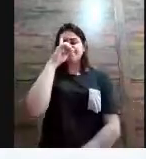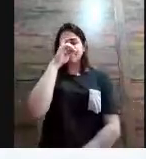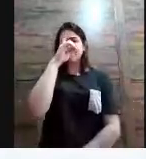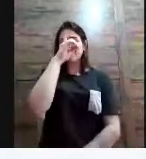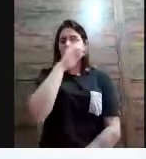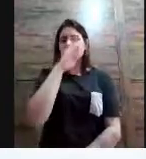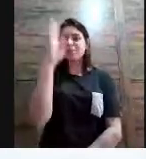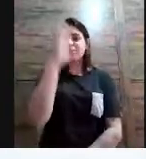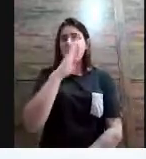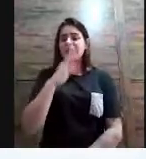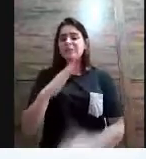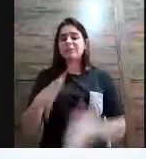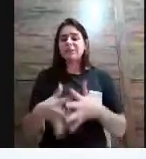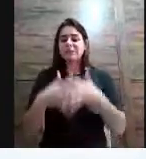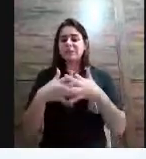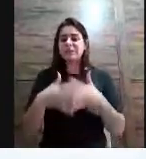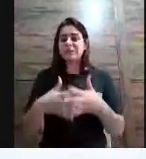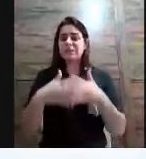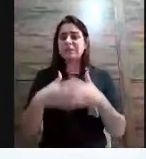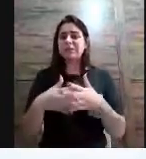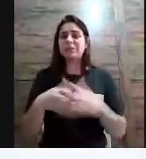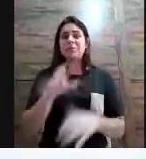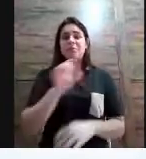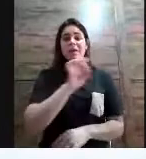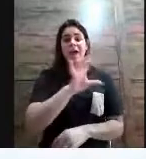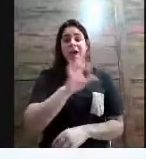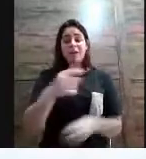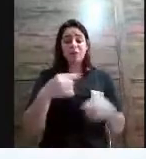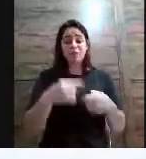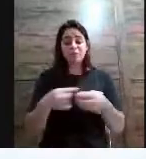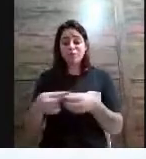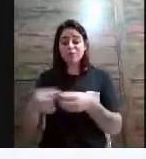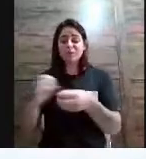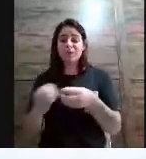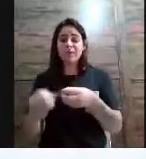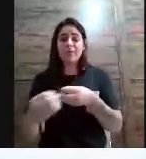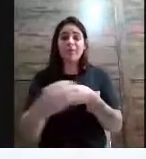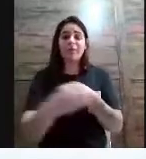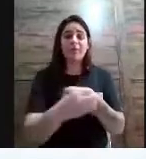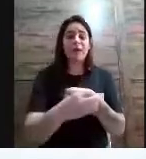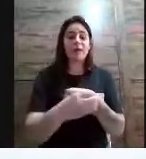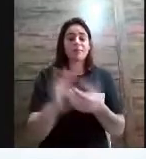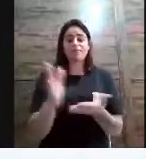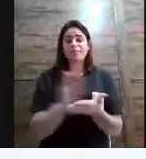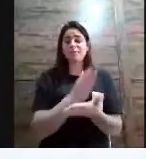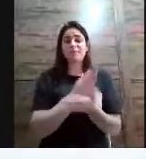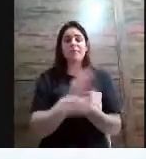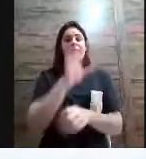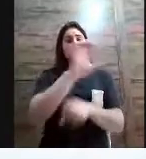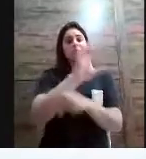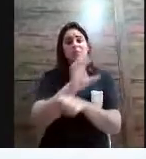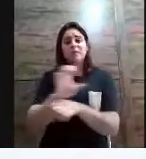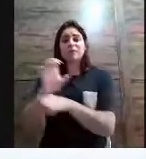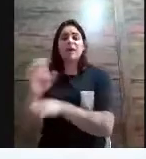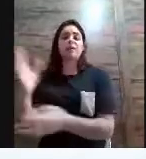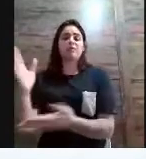dos municípios com as dos estados e menos ainda com a do governo federal. Então, nós